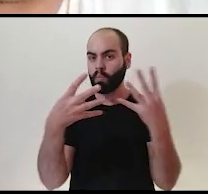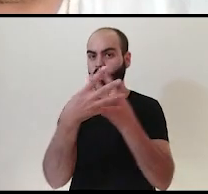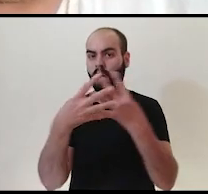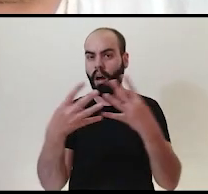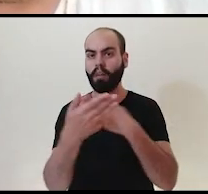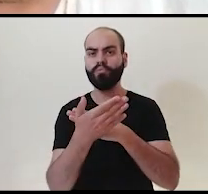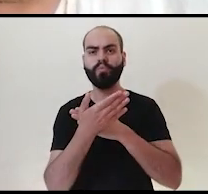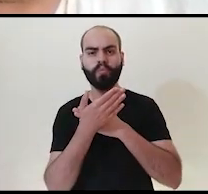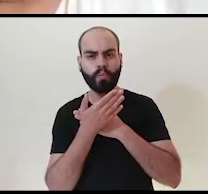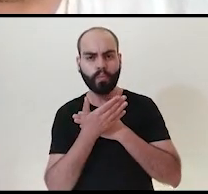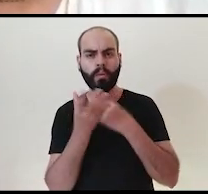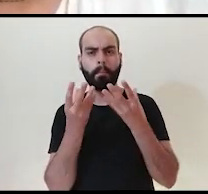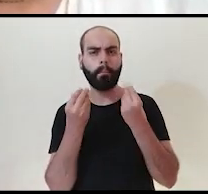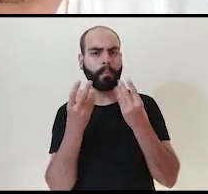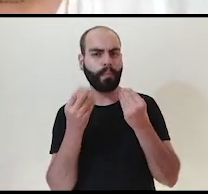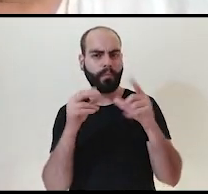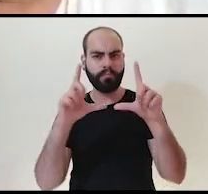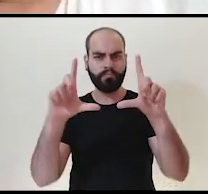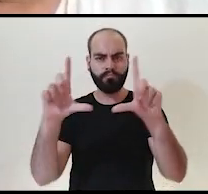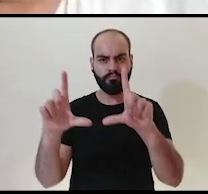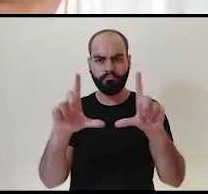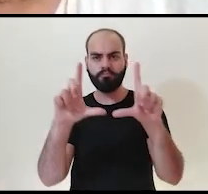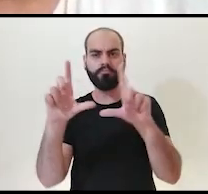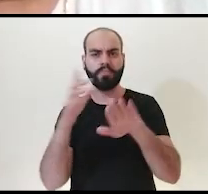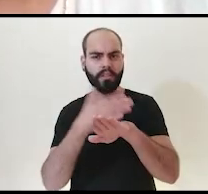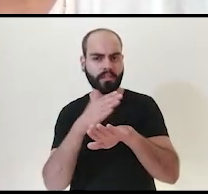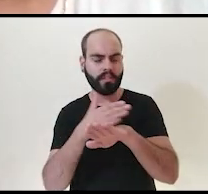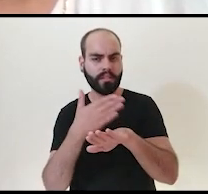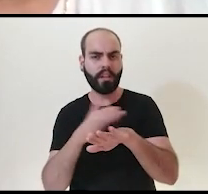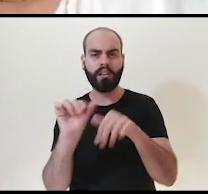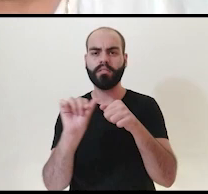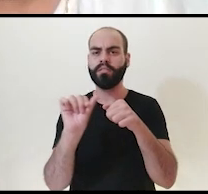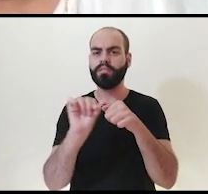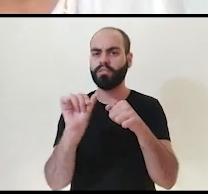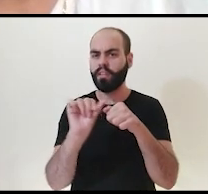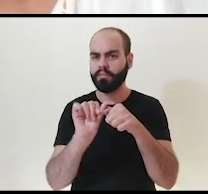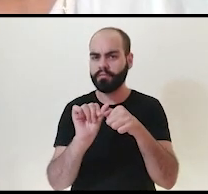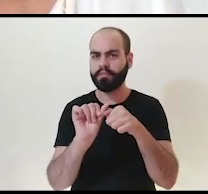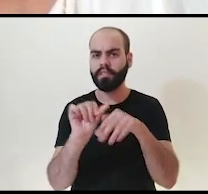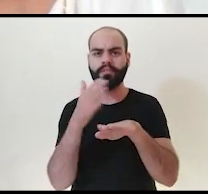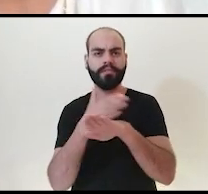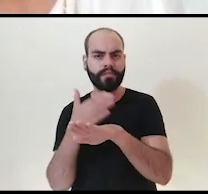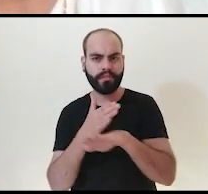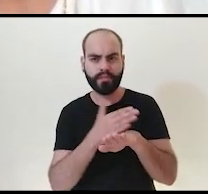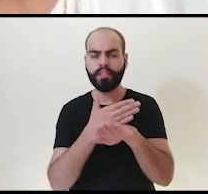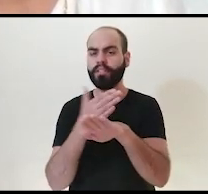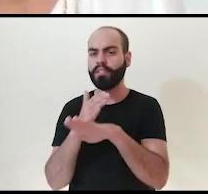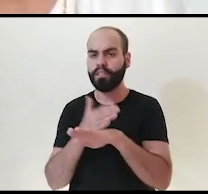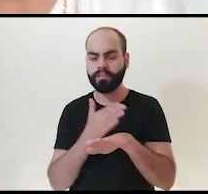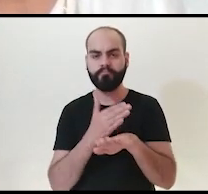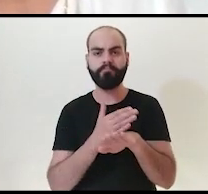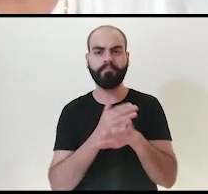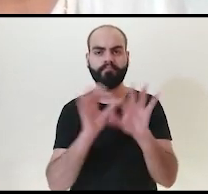ajuda bastante, assim, e que a gente pode treinar também, né? E fazendo fotos e treinando para ver se a gente está fazendo